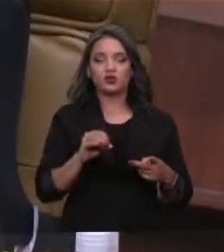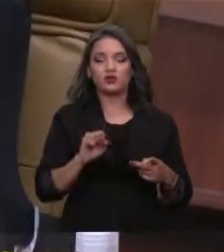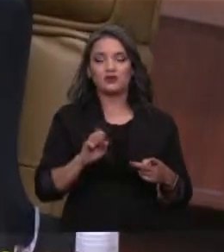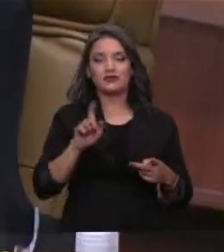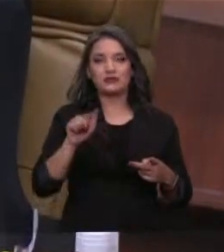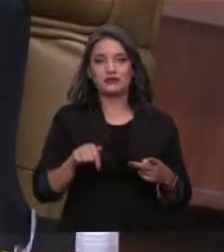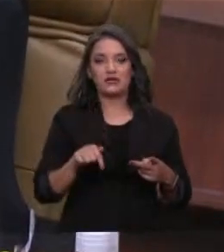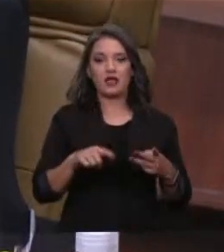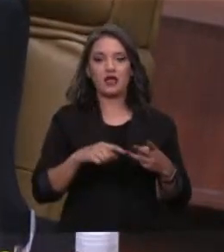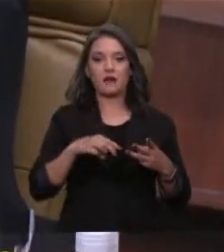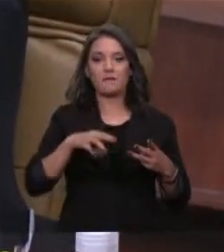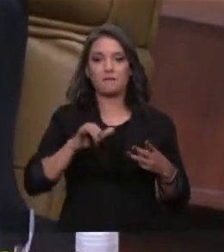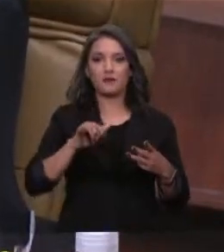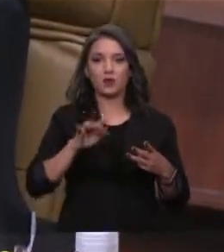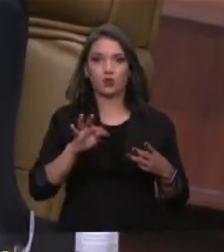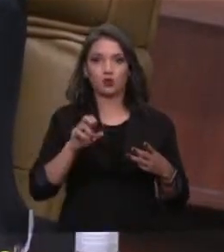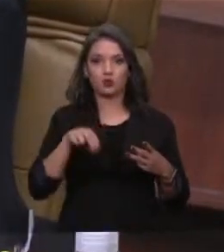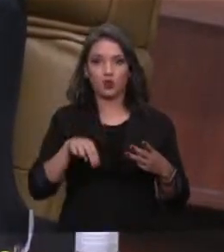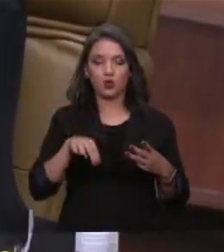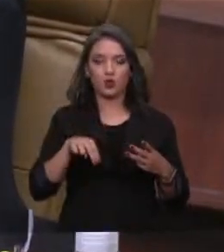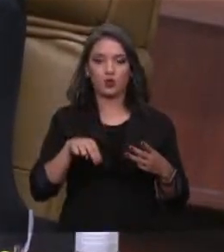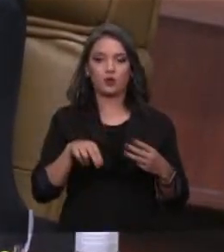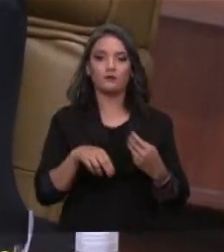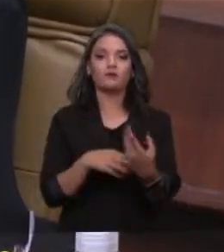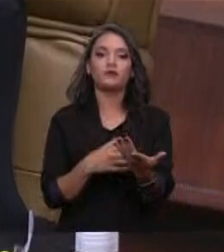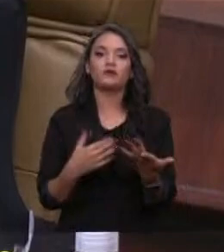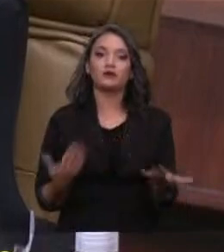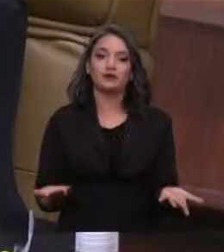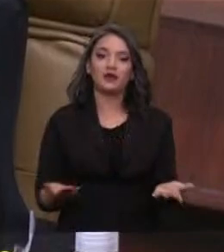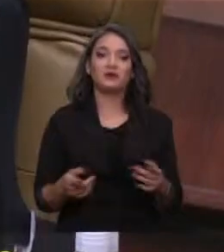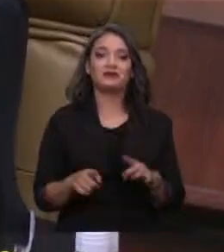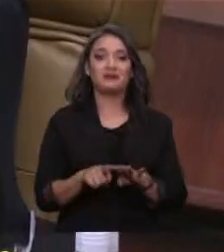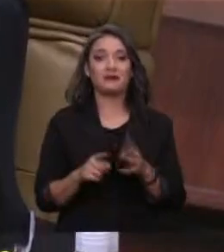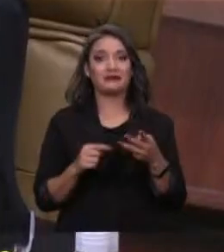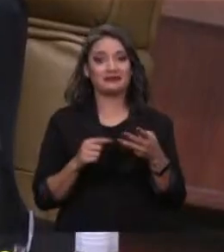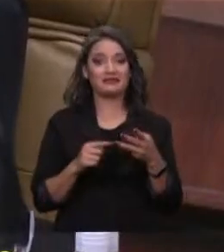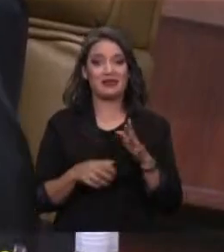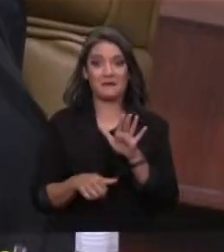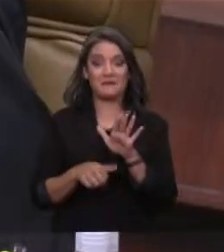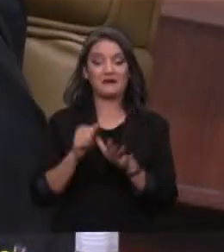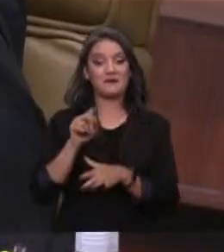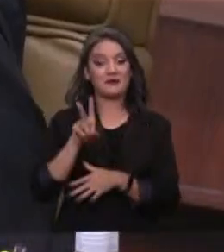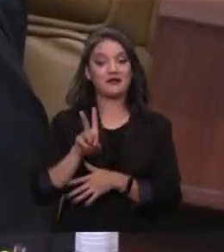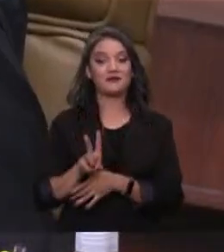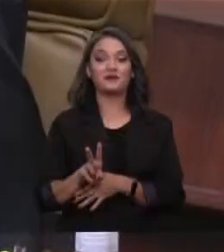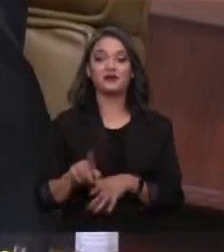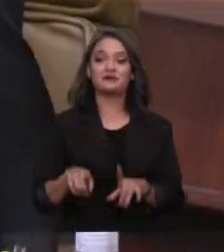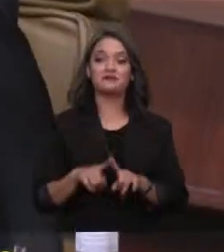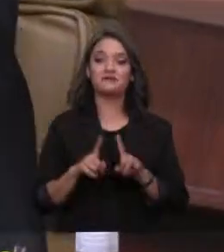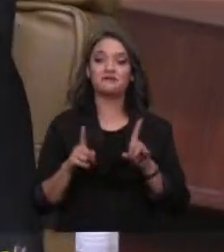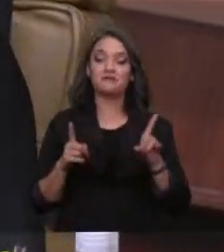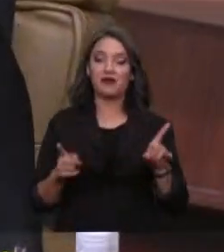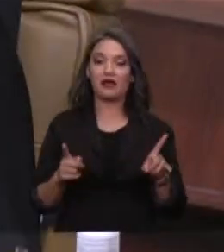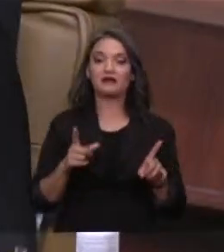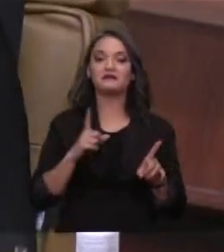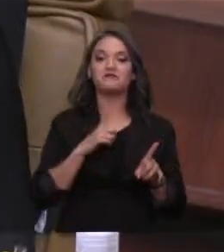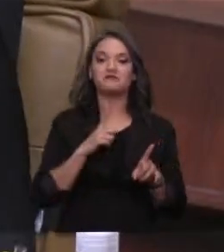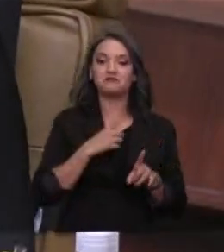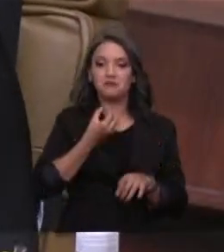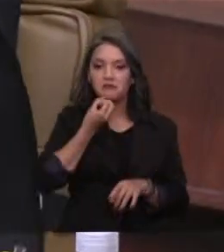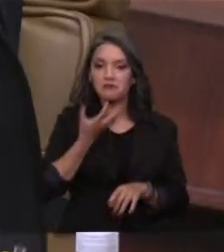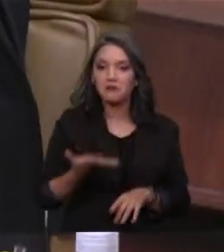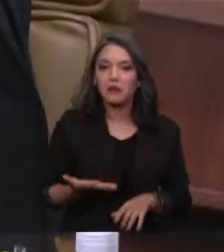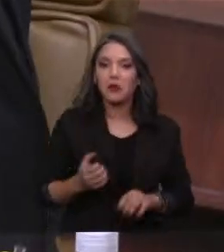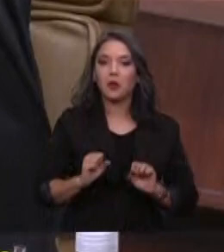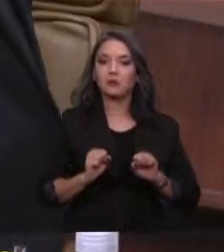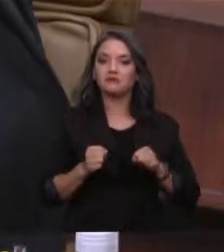Milton Gonçalves Ferreira, ainda que pela primeira vez, uma muito bem